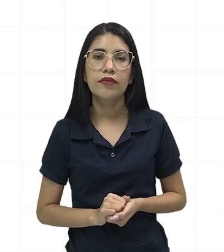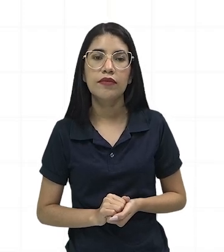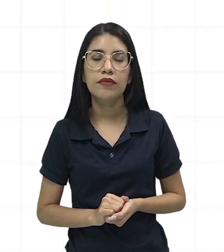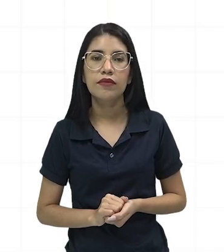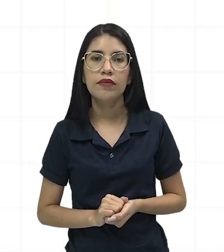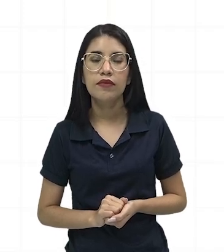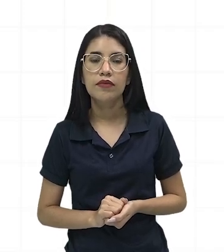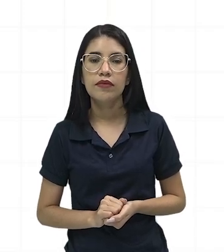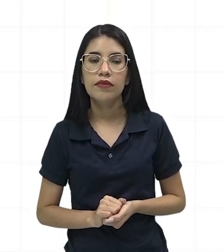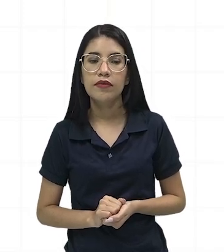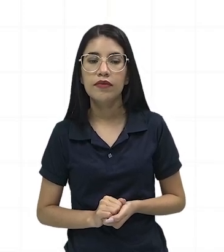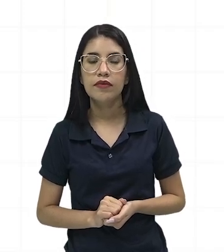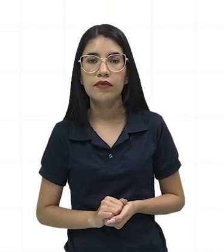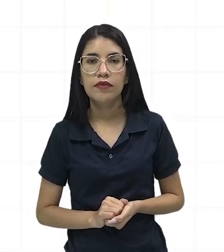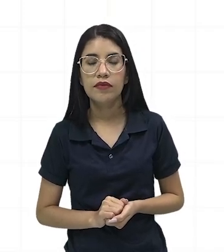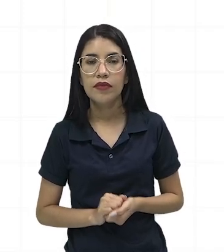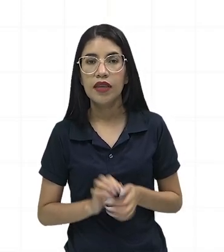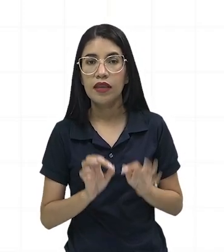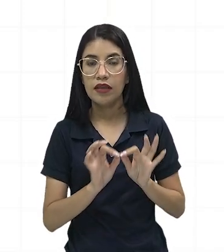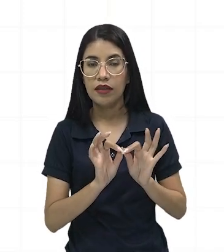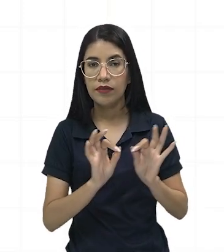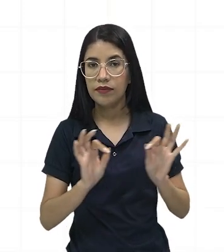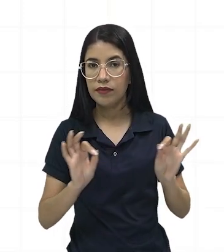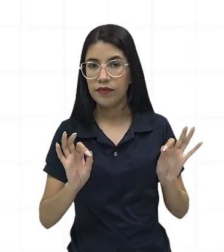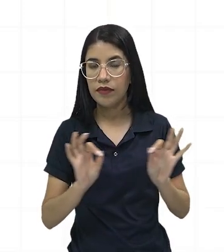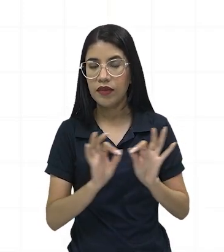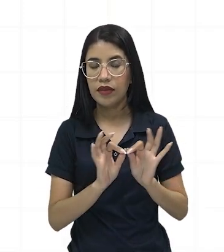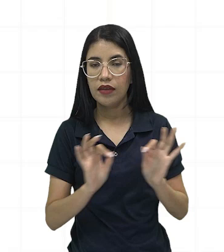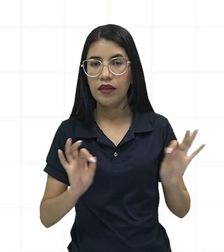E vejam que nós temos esse lado,